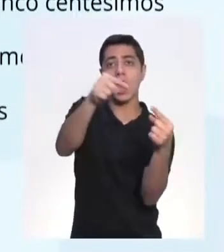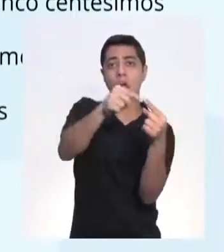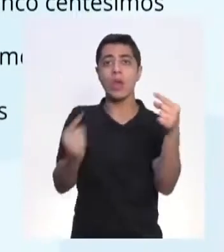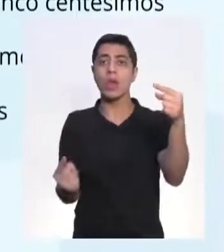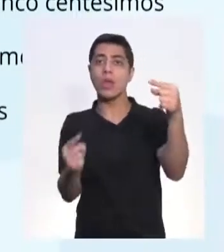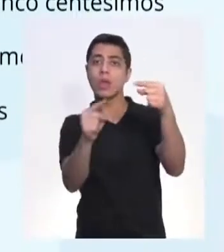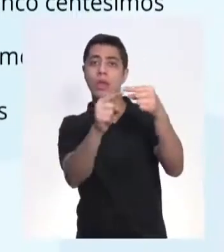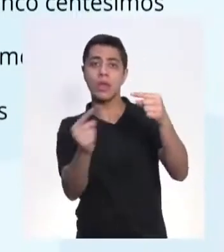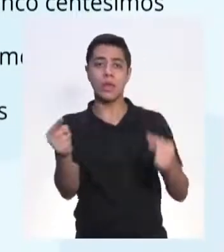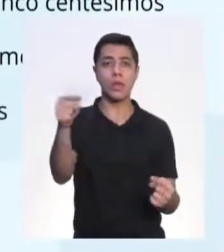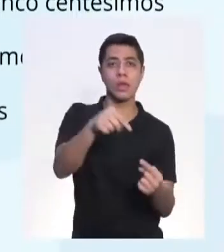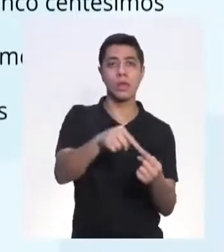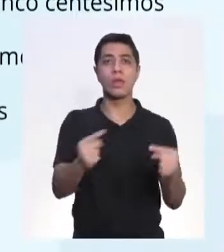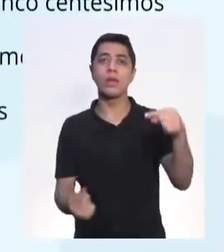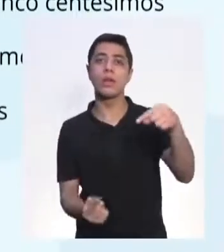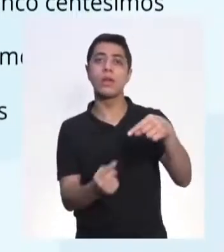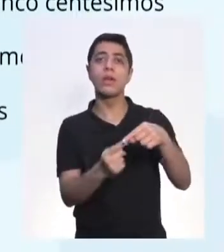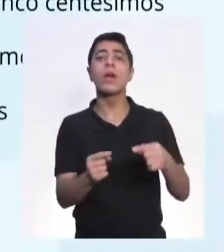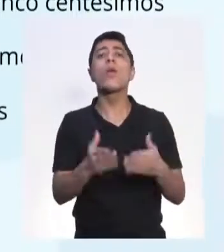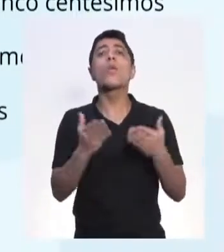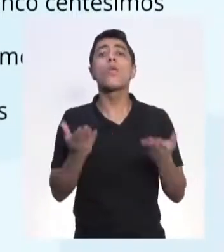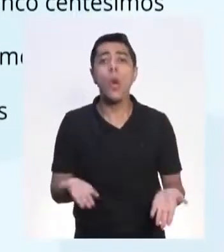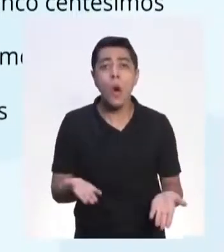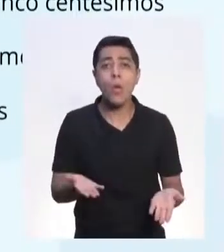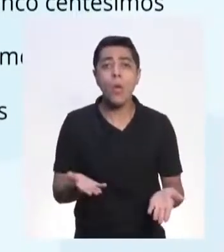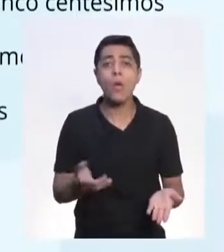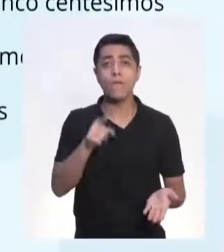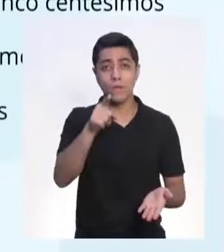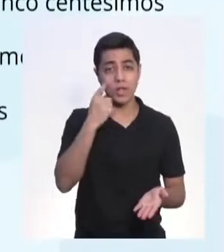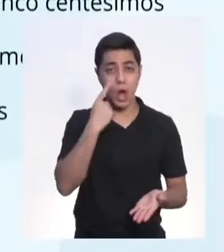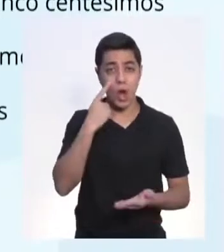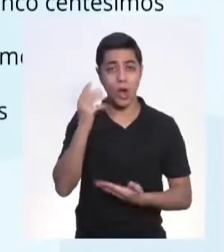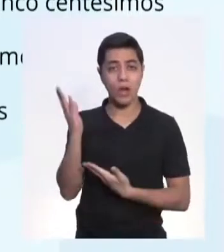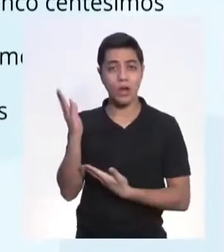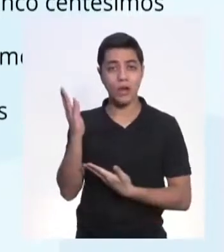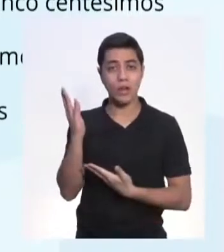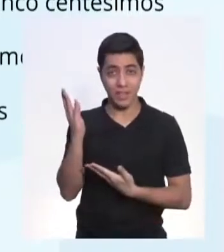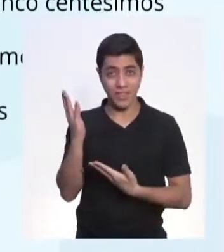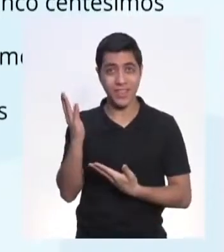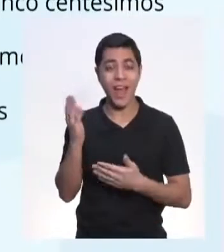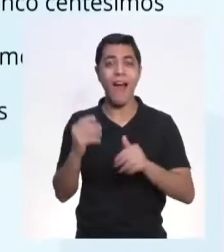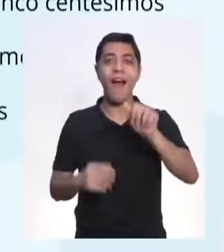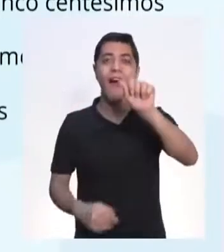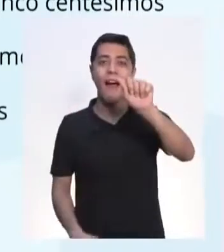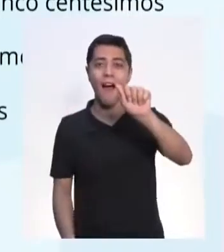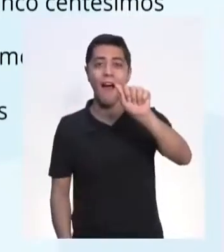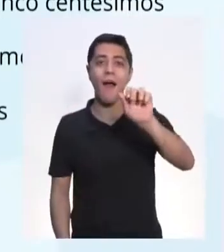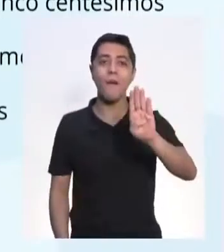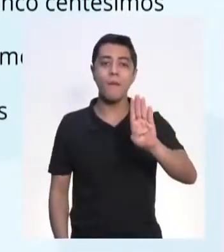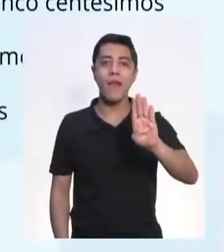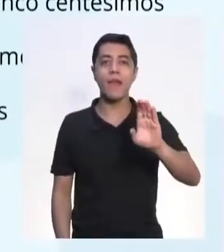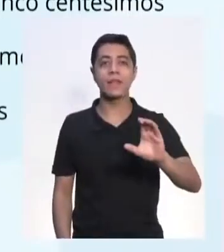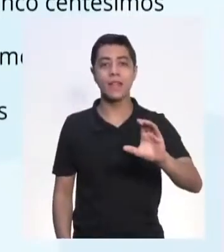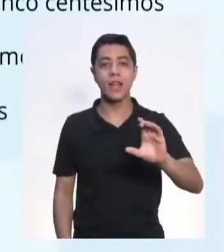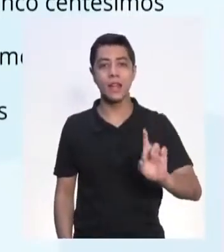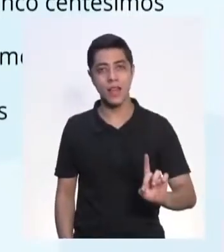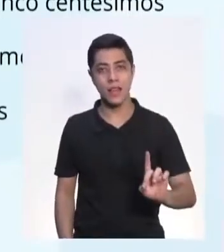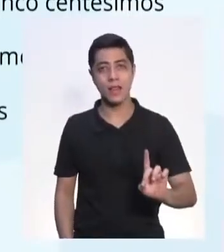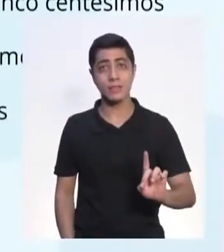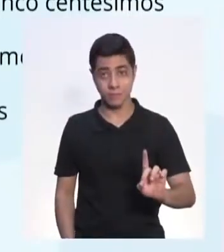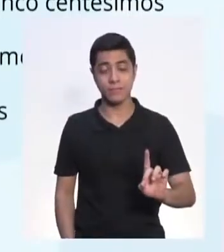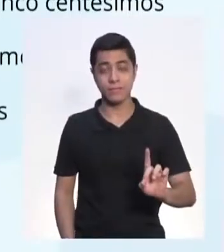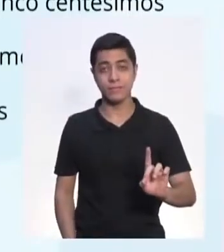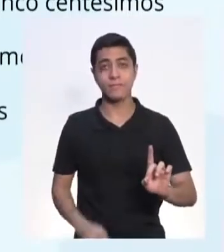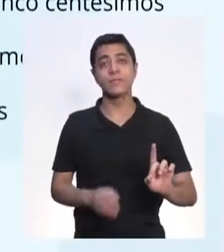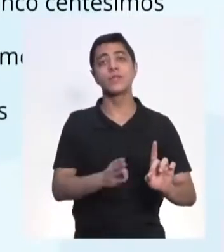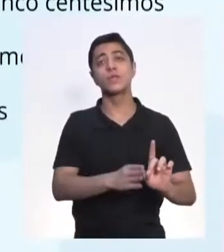Então, transforme no decimal e anote aí, tá vendo? Ó, letra A, B, C e D. Na